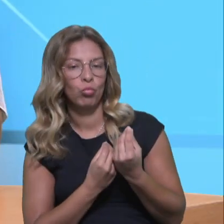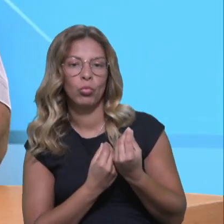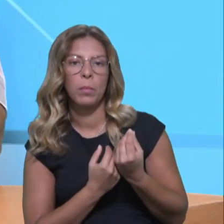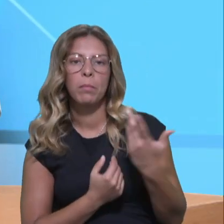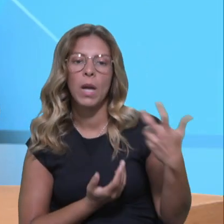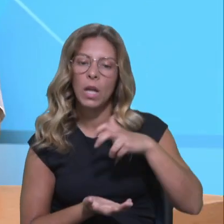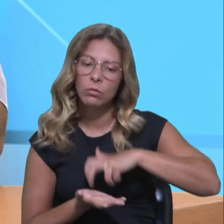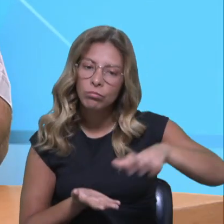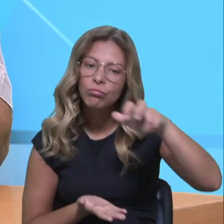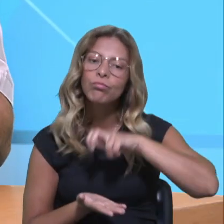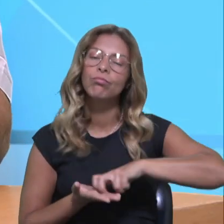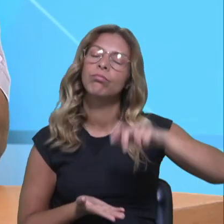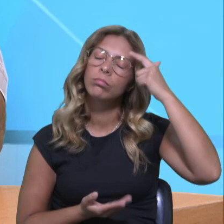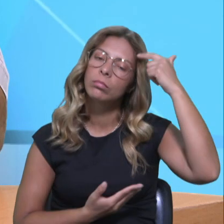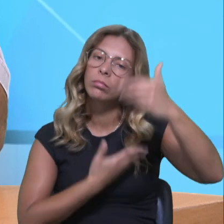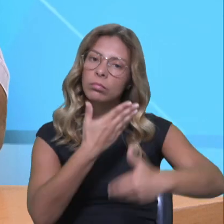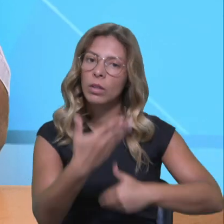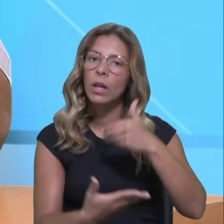e, portanto, é um Deus que